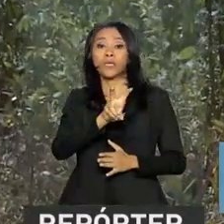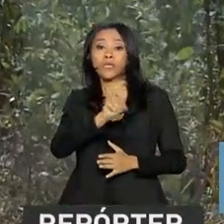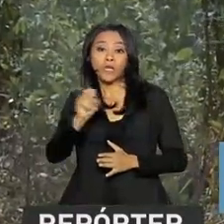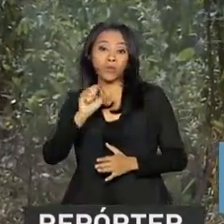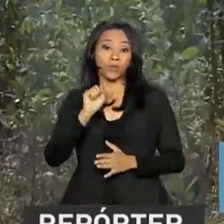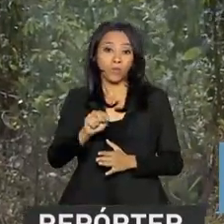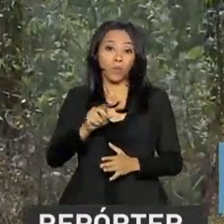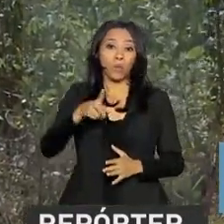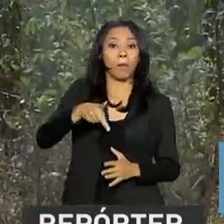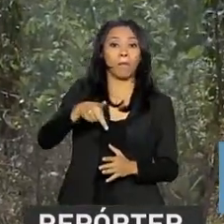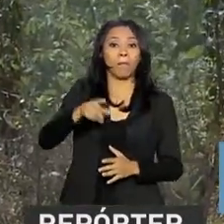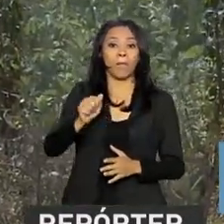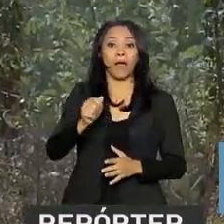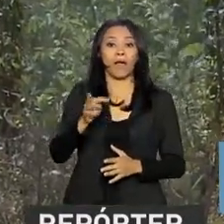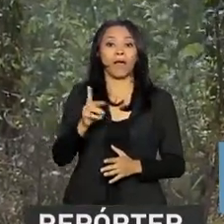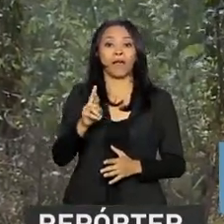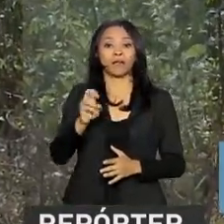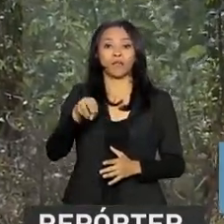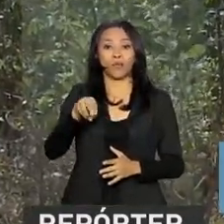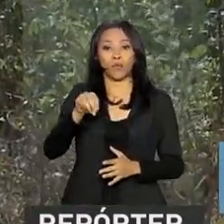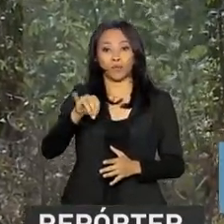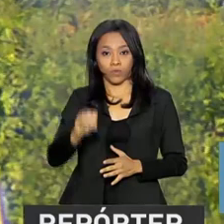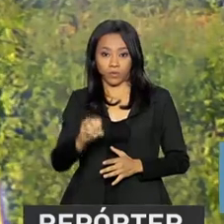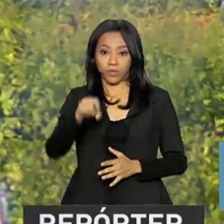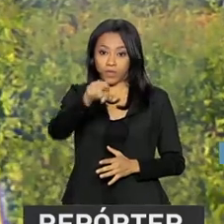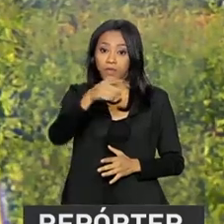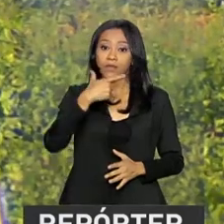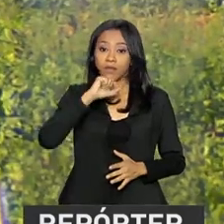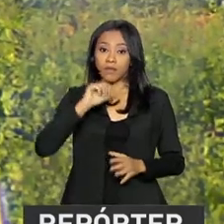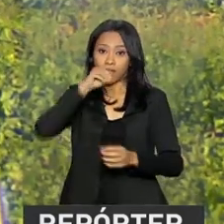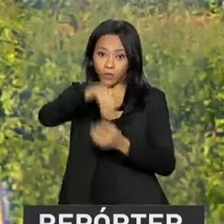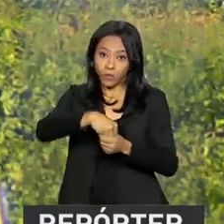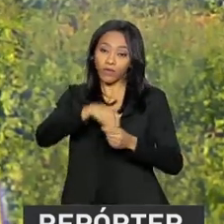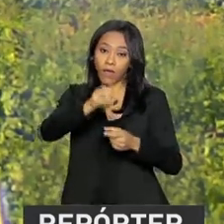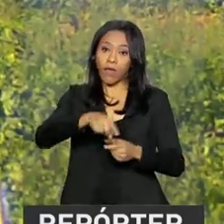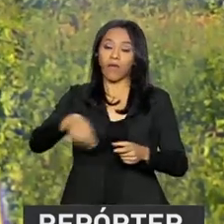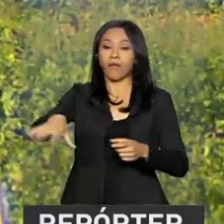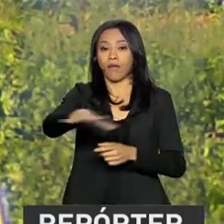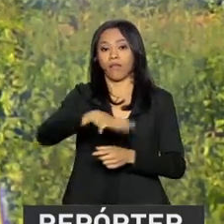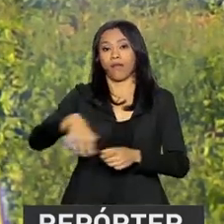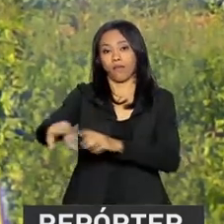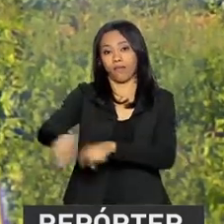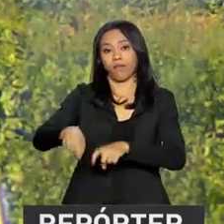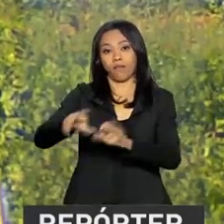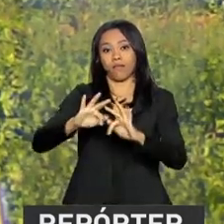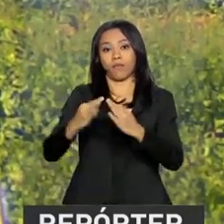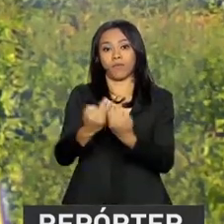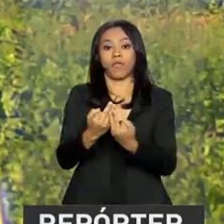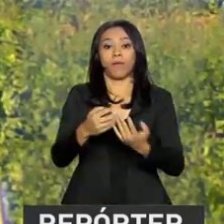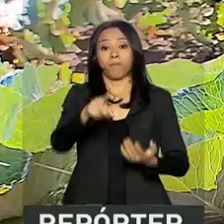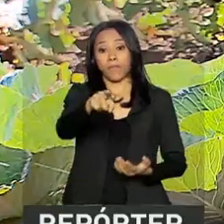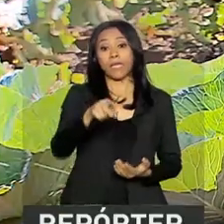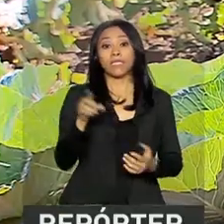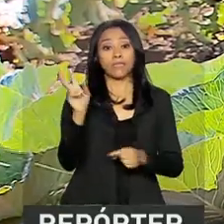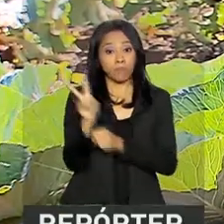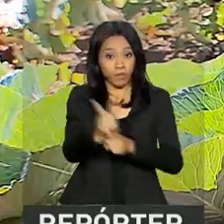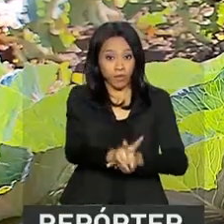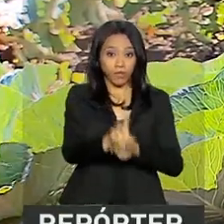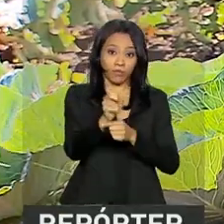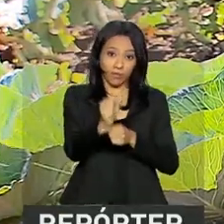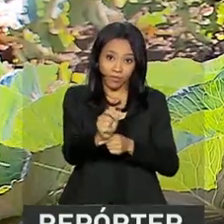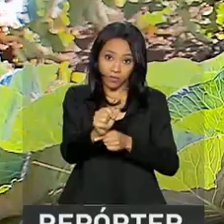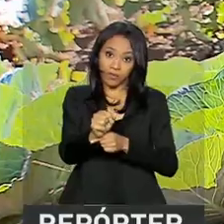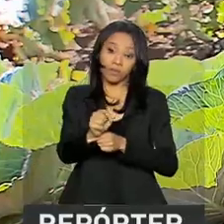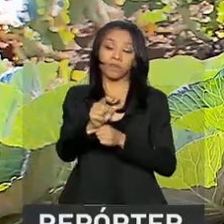desta faixa de renda estão incluídos os agricultores familiares o programa nacional de crédito fundiário atende